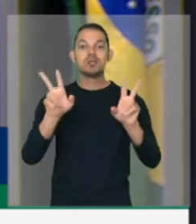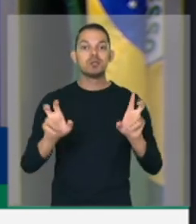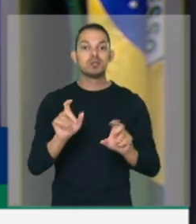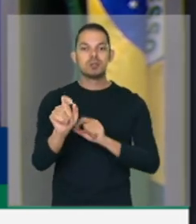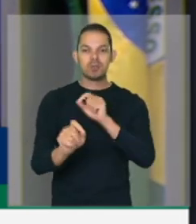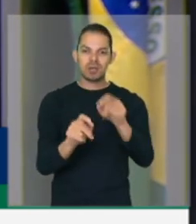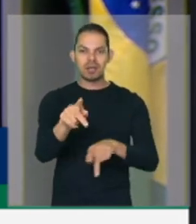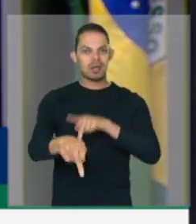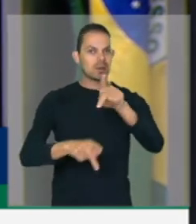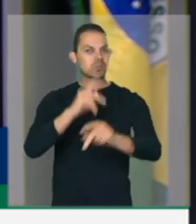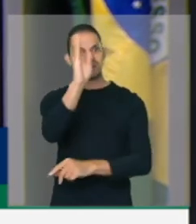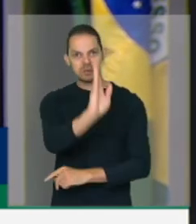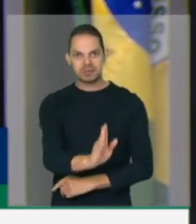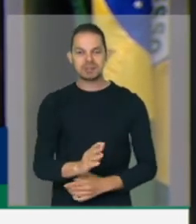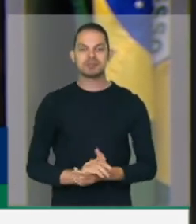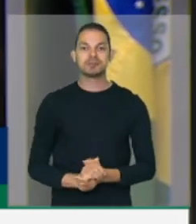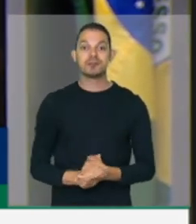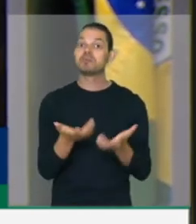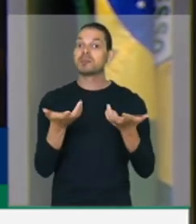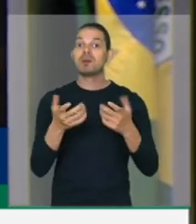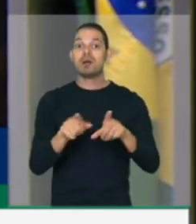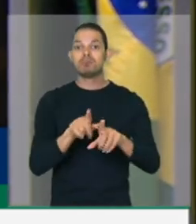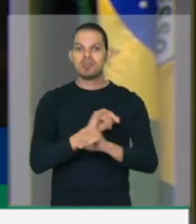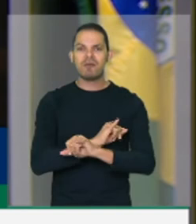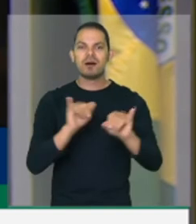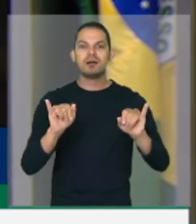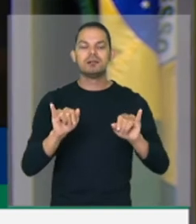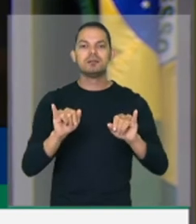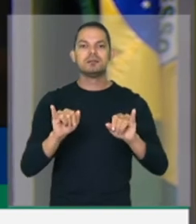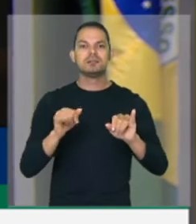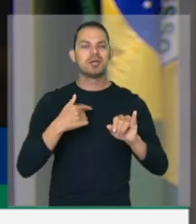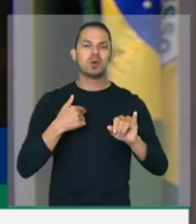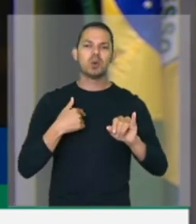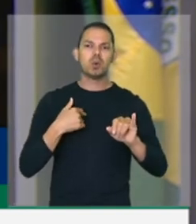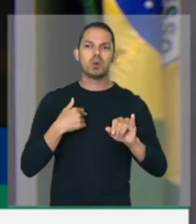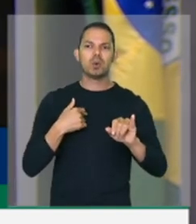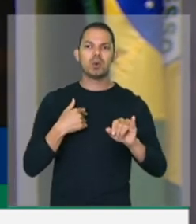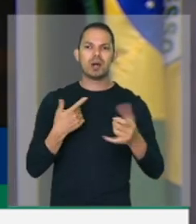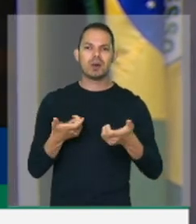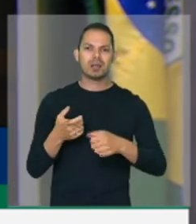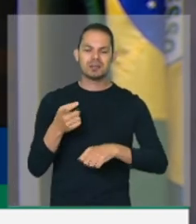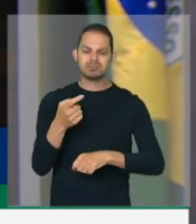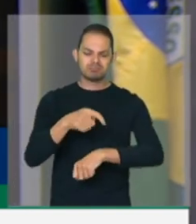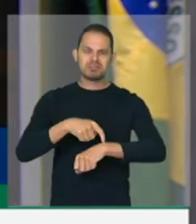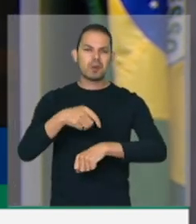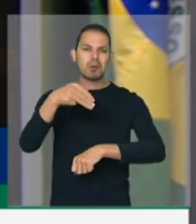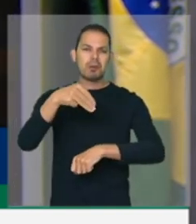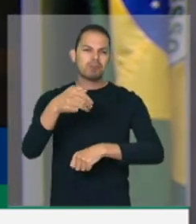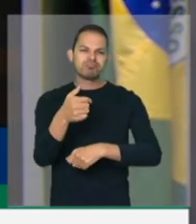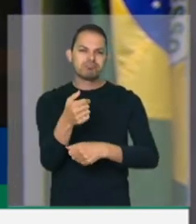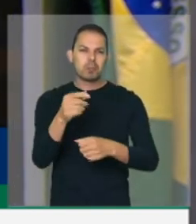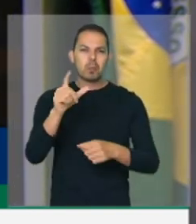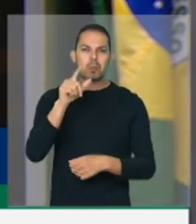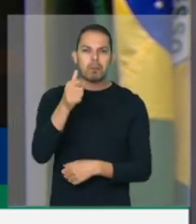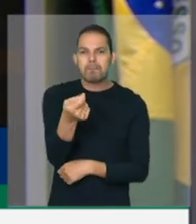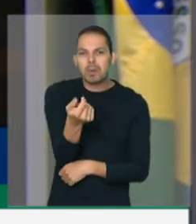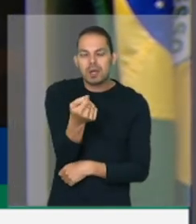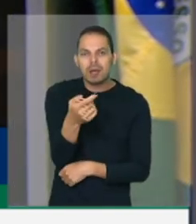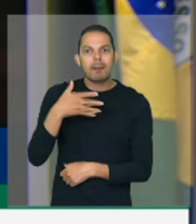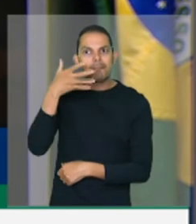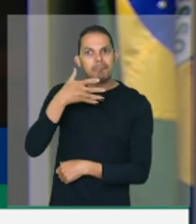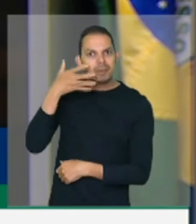à população brasileira. Eu queria dizer, presidente, que eu não vou citar nesses breves minutos que temos agora nesse momento as